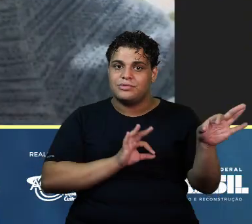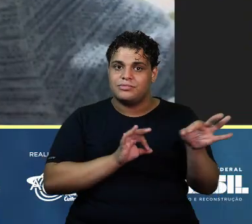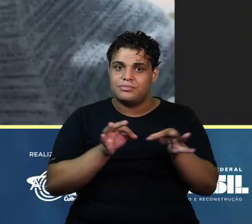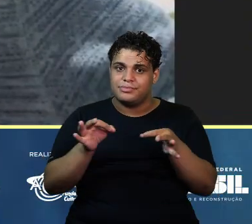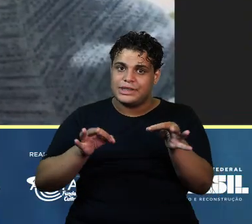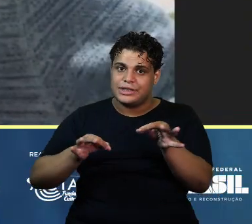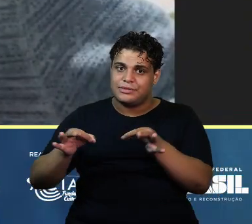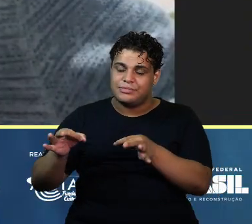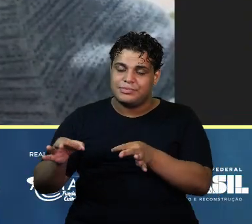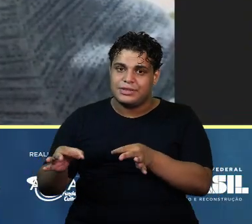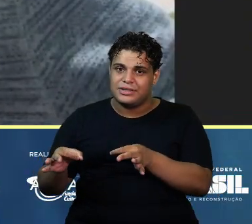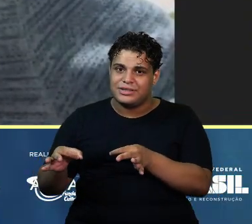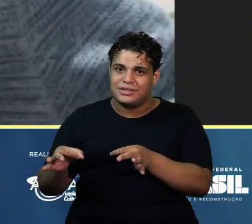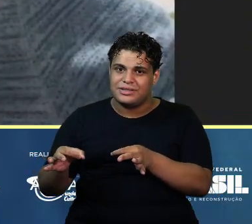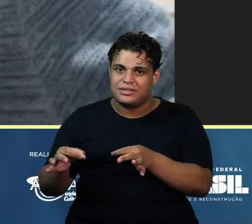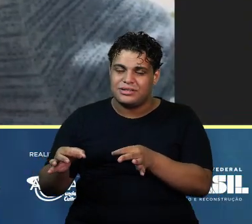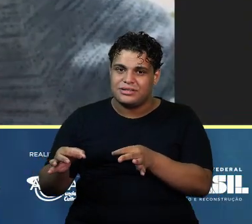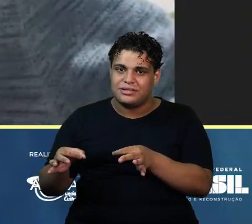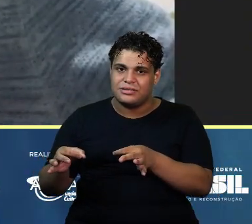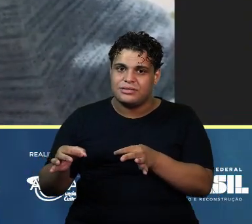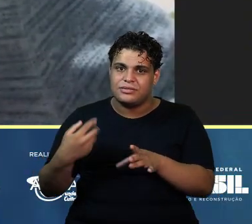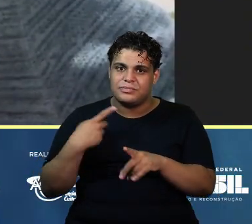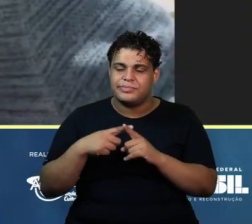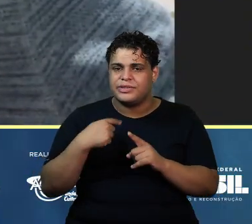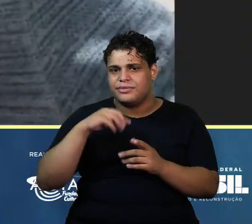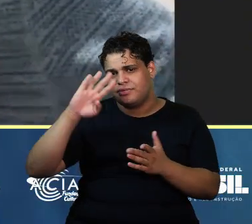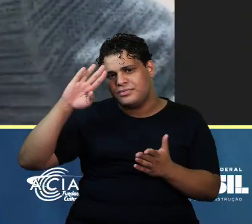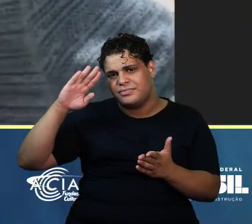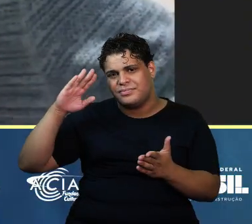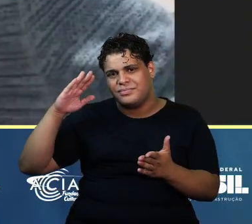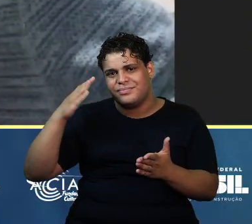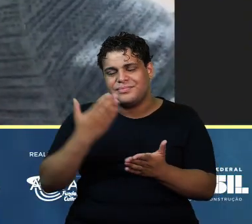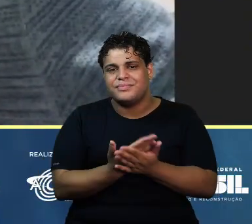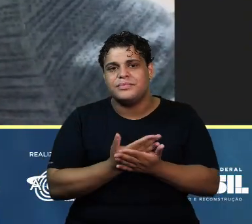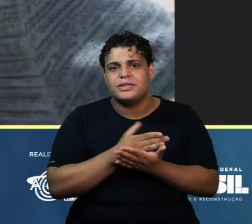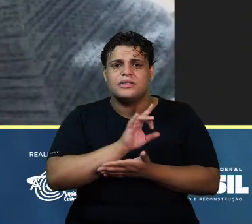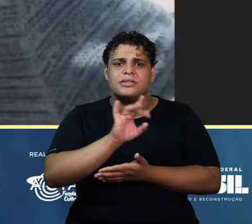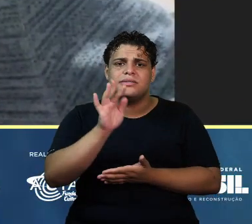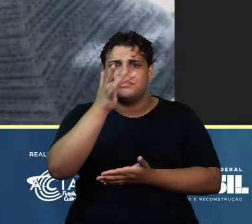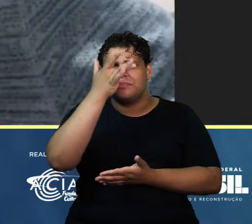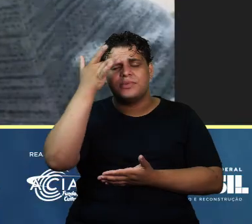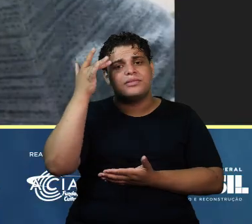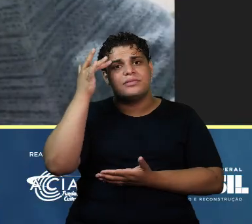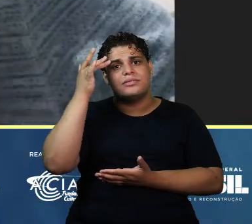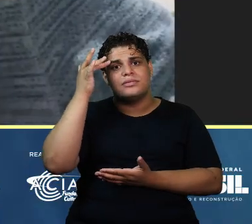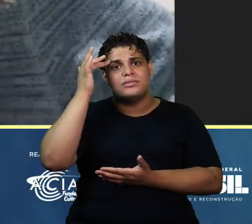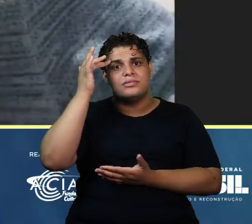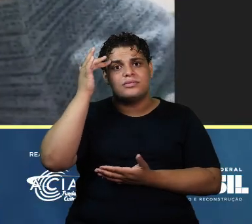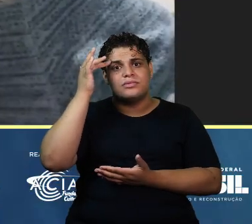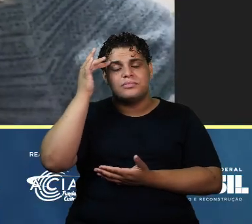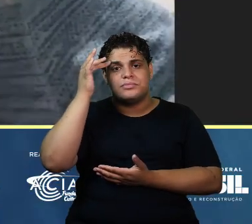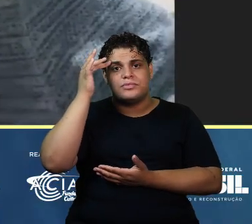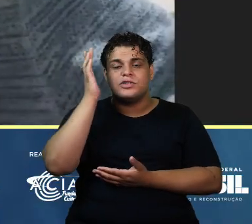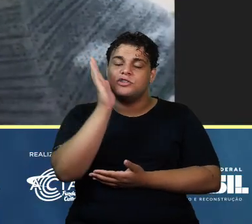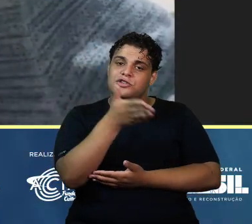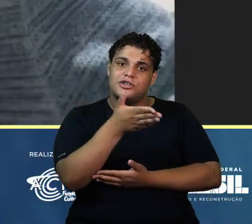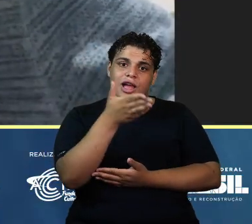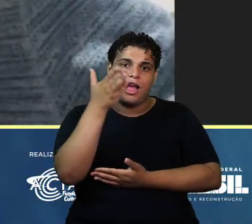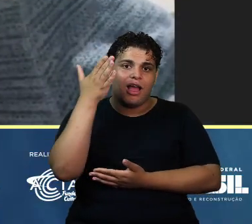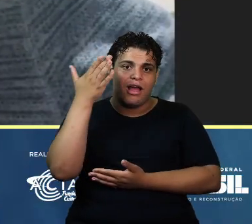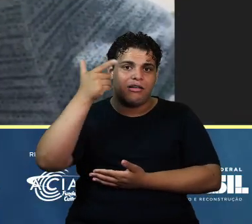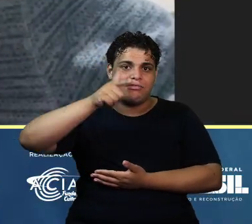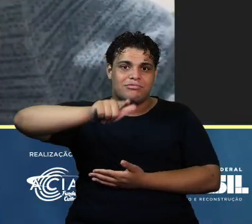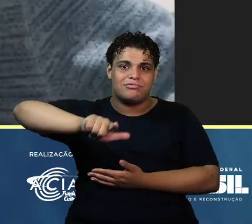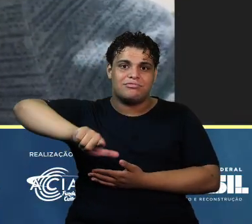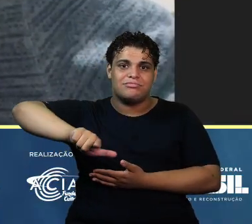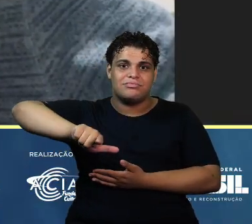projeto, porque eu acredito que cada pessoa que já conseguiu atingir esse